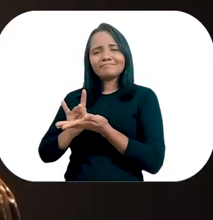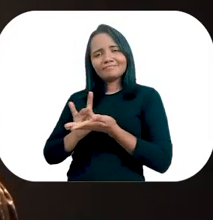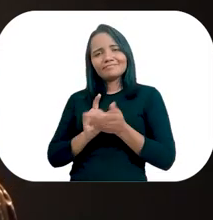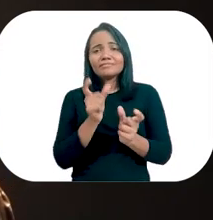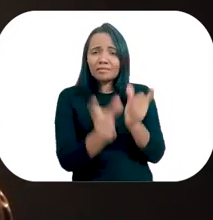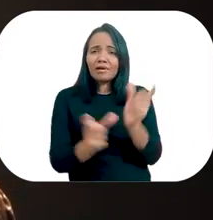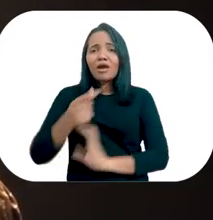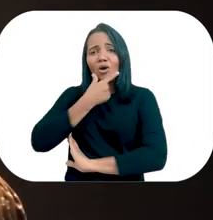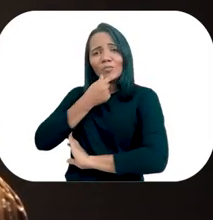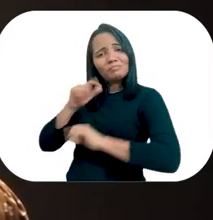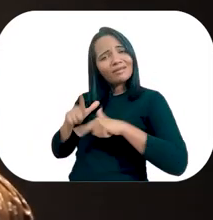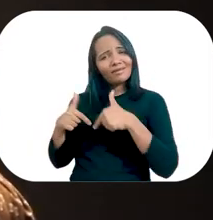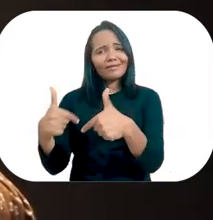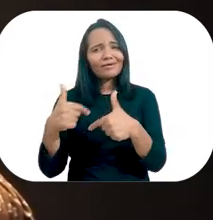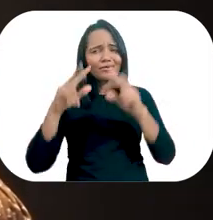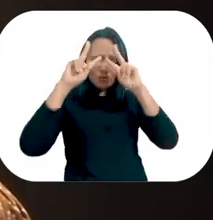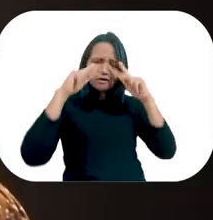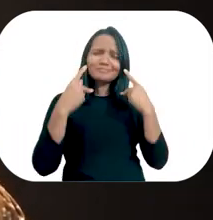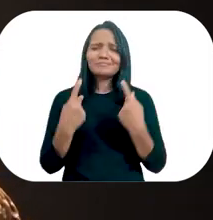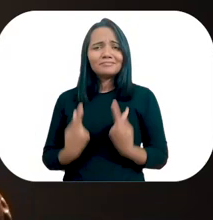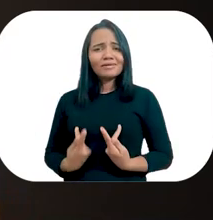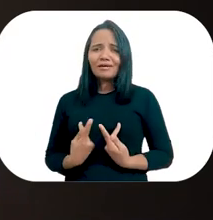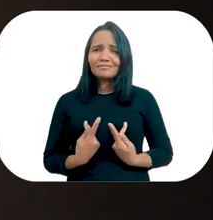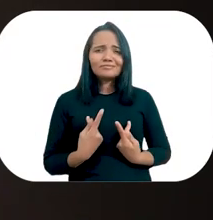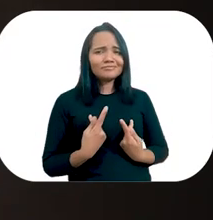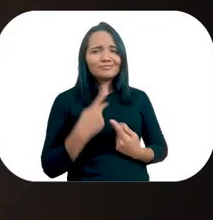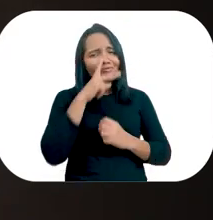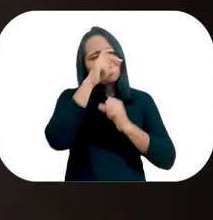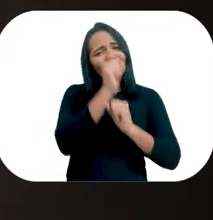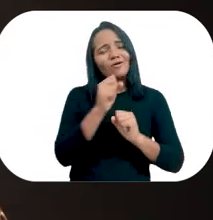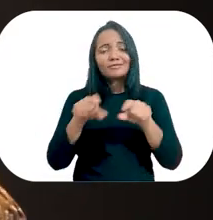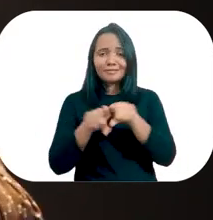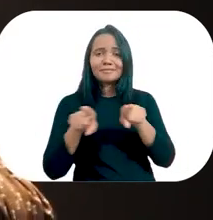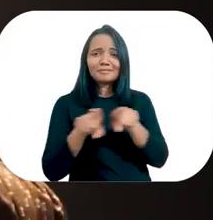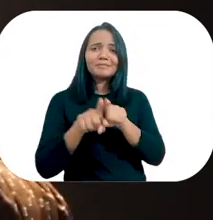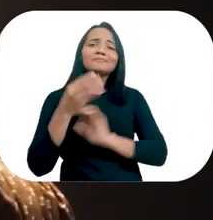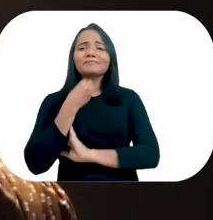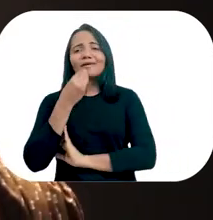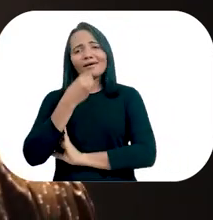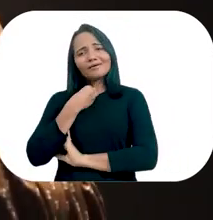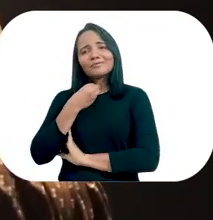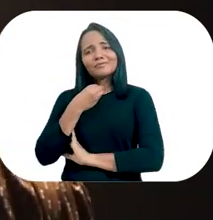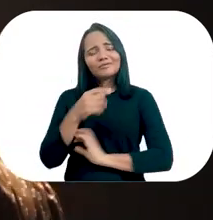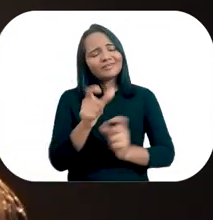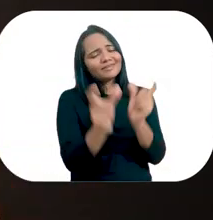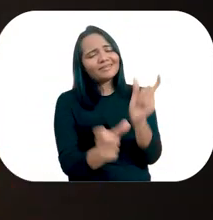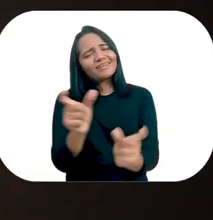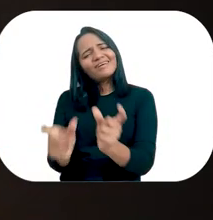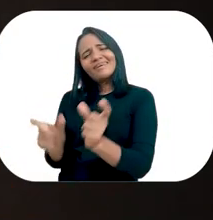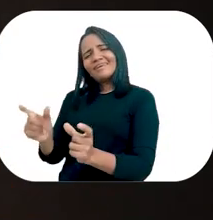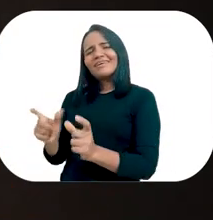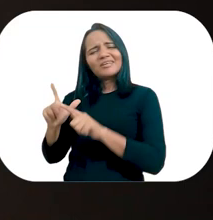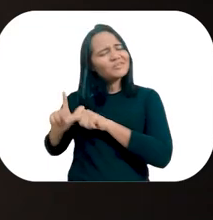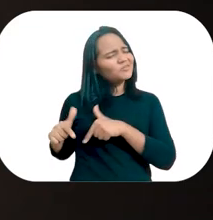são pessoas, são fortes, são frágeis. Guerreiros são meninos no